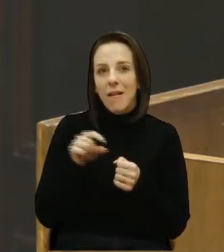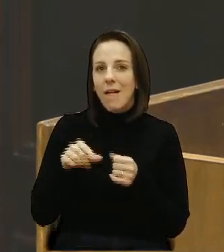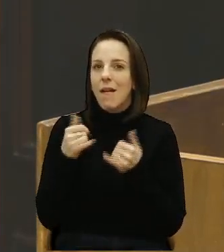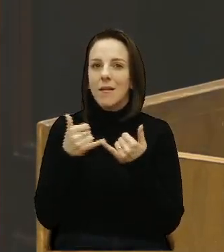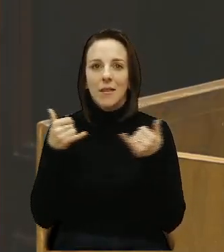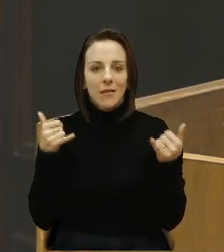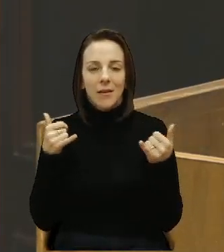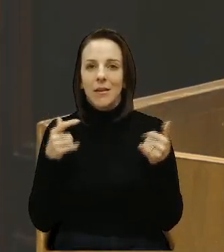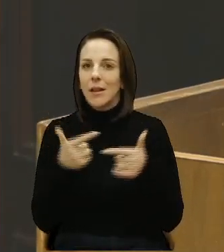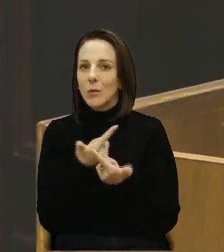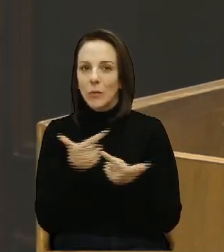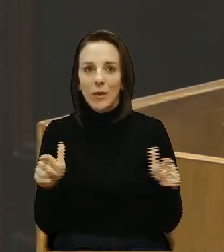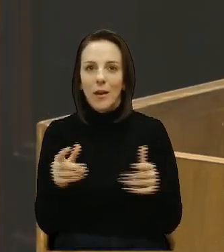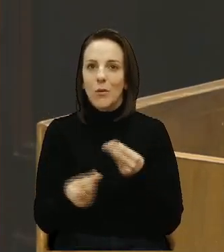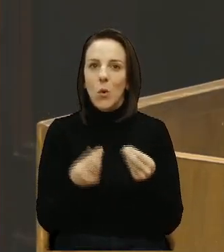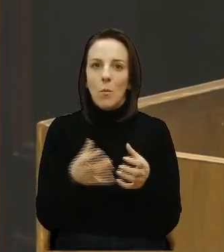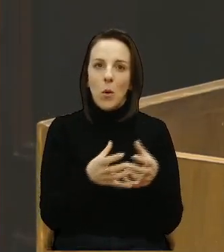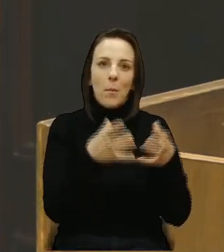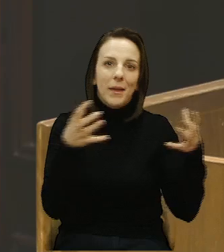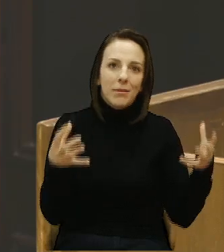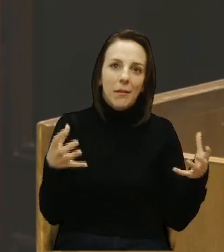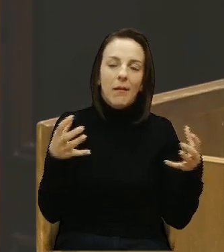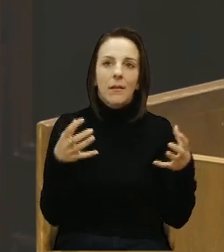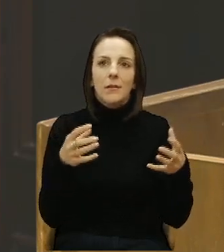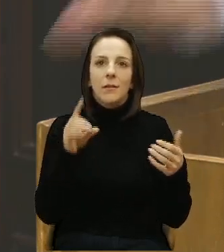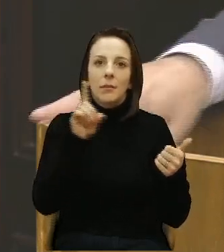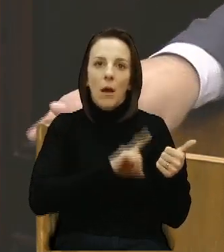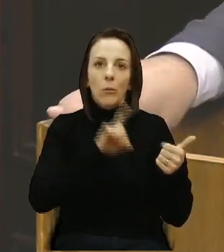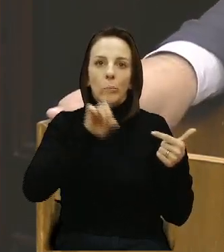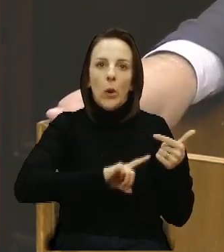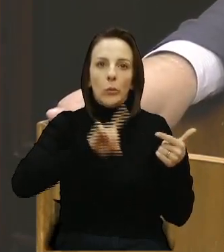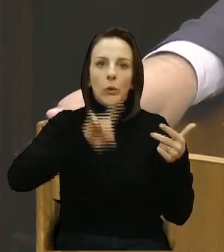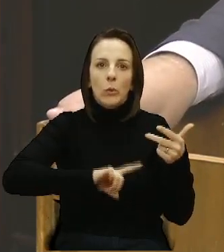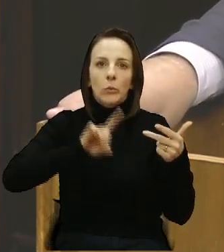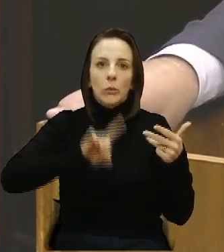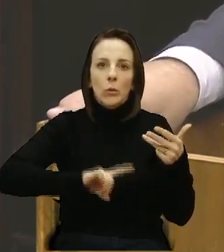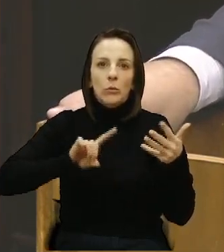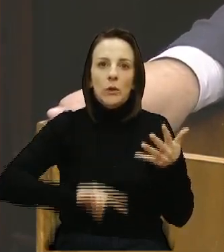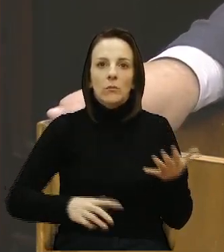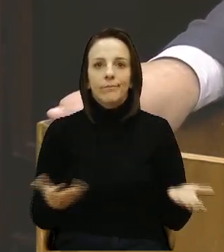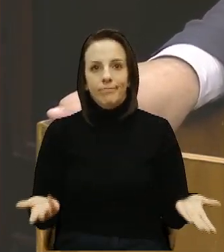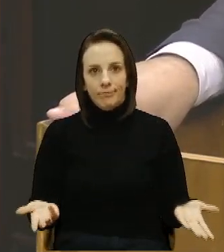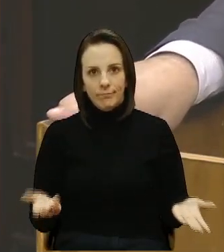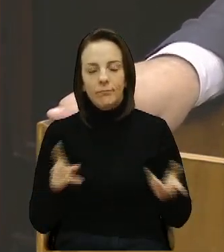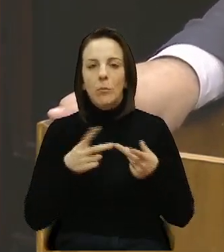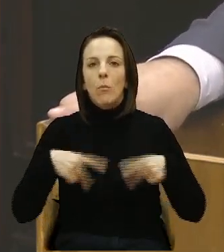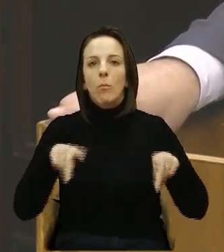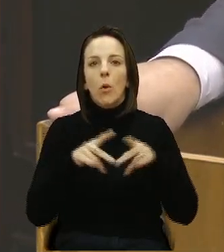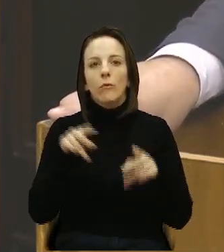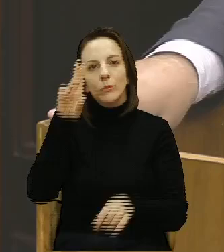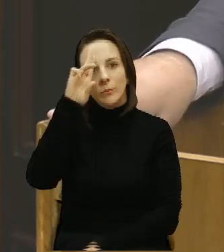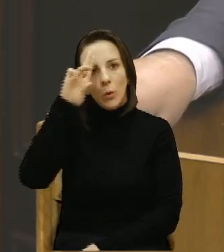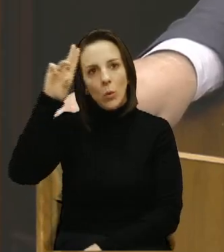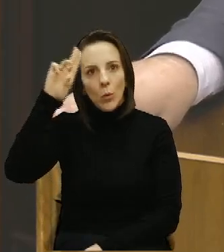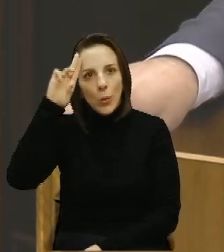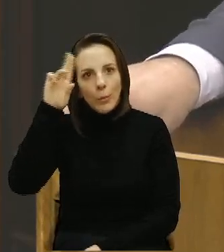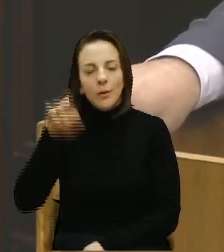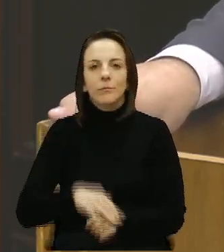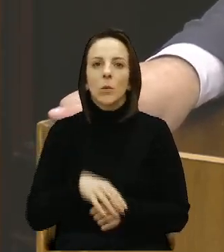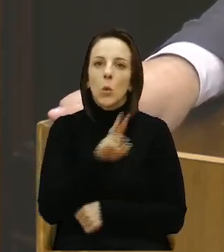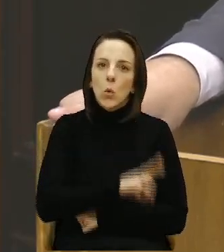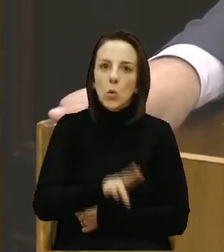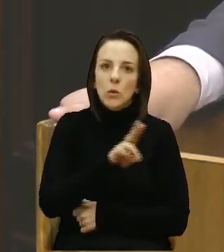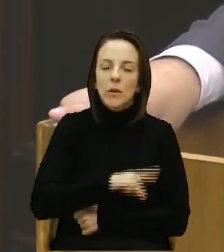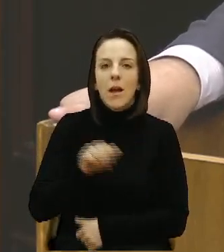ampliar, enfim, é só não. E aí sabe o que o povo faz? Uber, transporte de aplicativo,